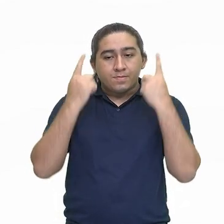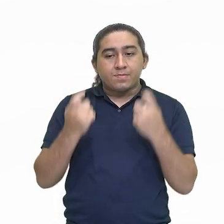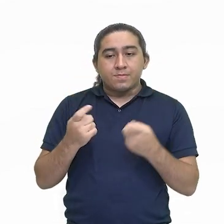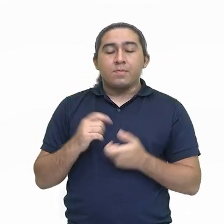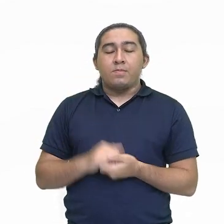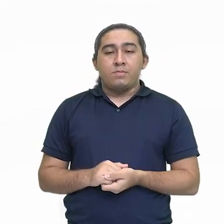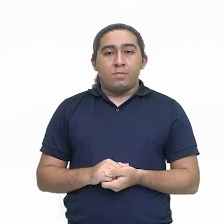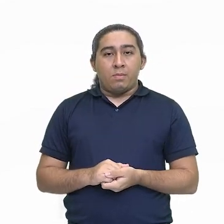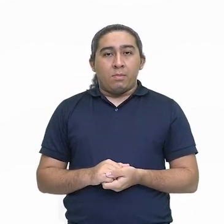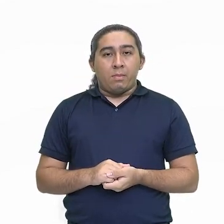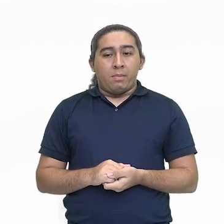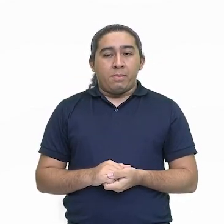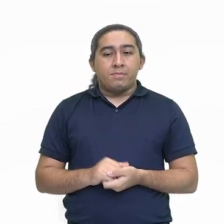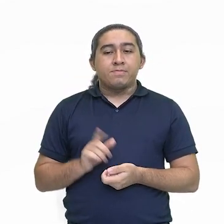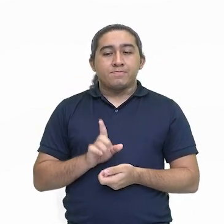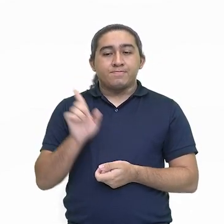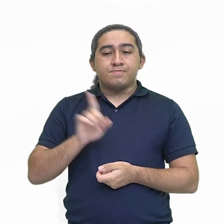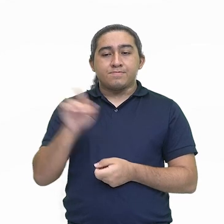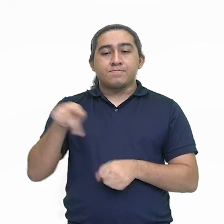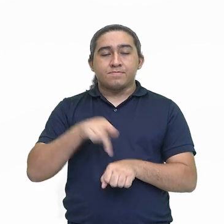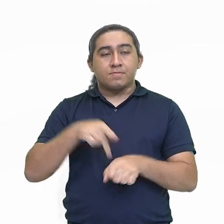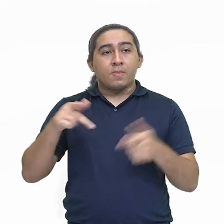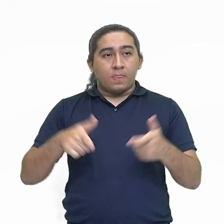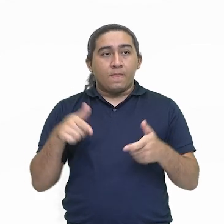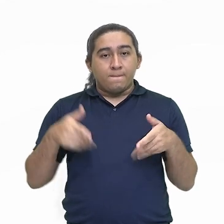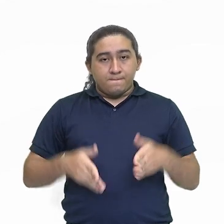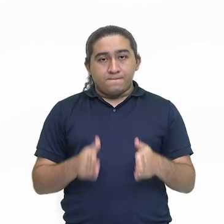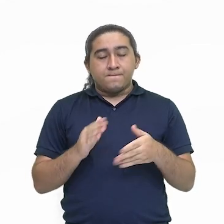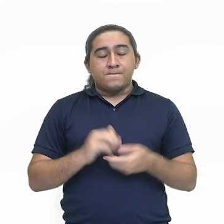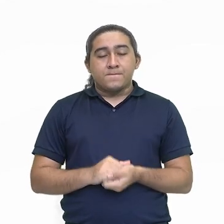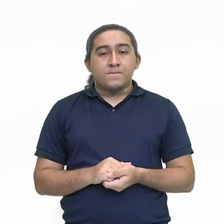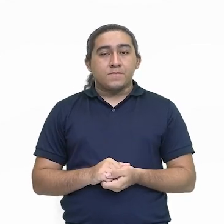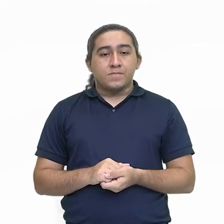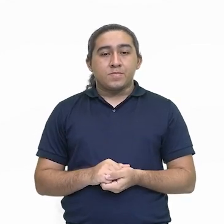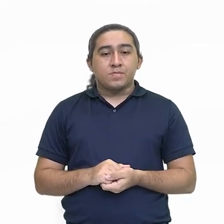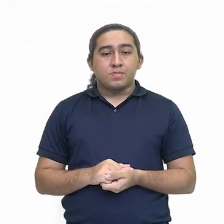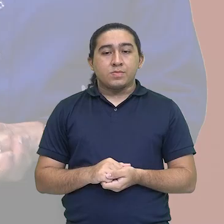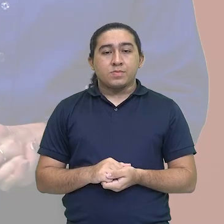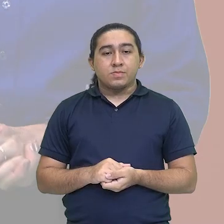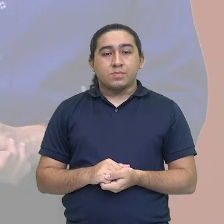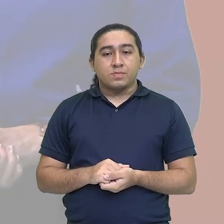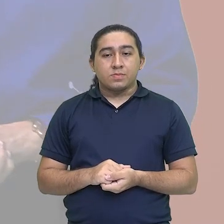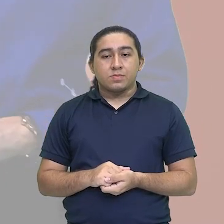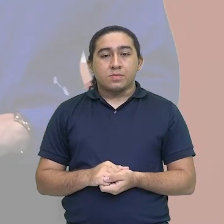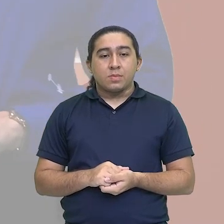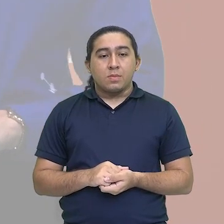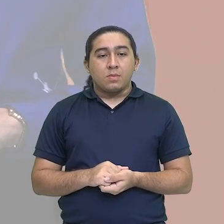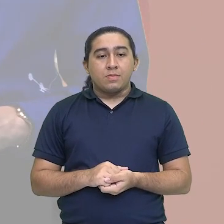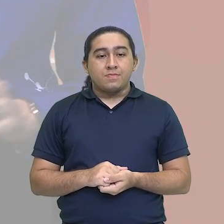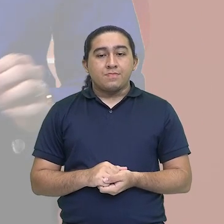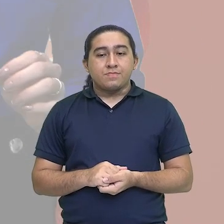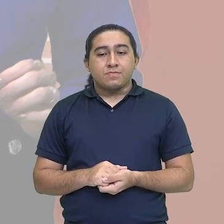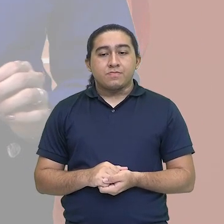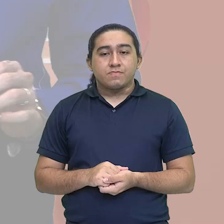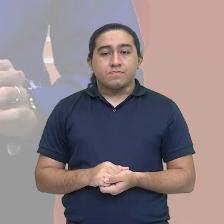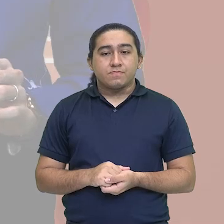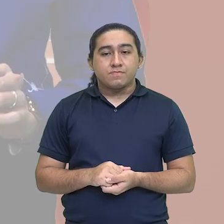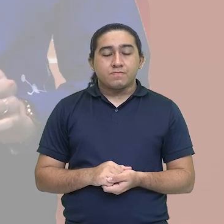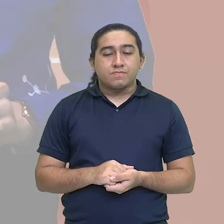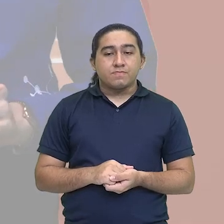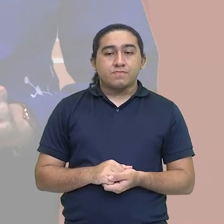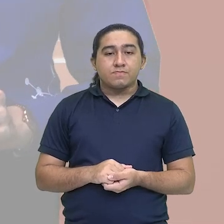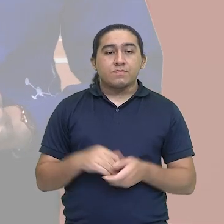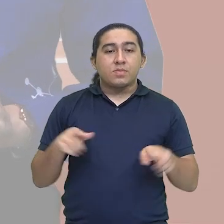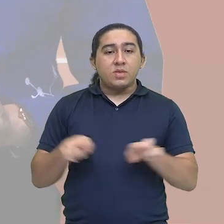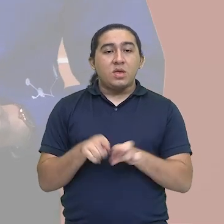né? Ali no país de origem, no caso, em Honduras. E temos também, gente, a questão